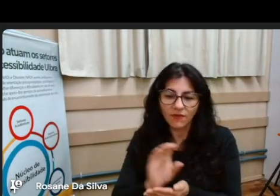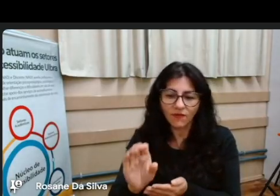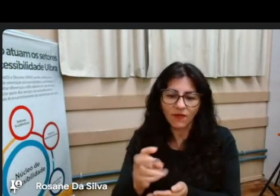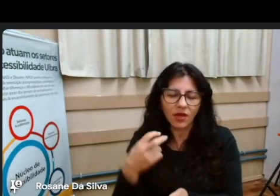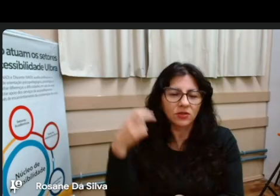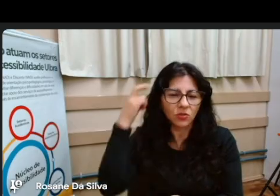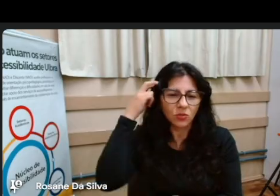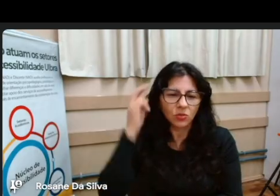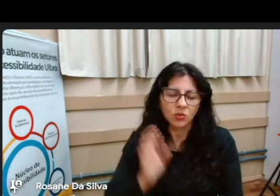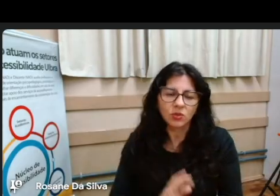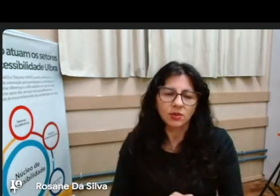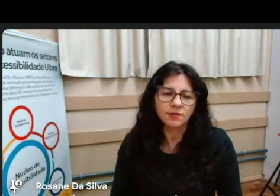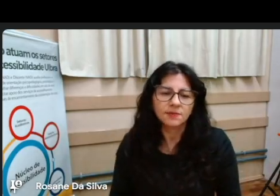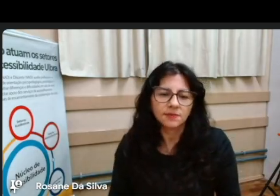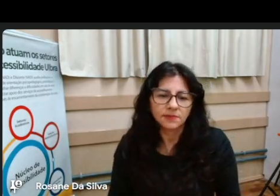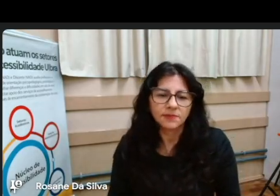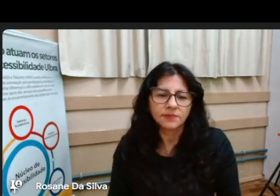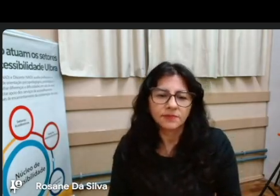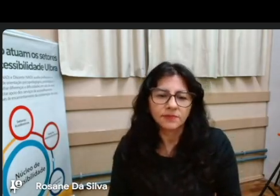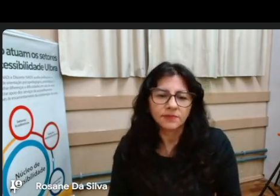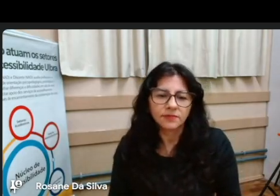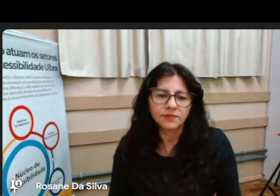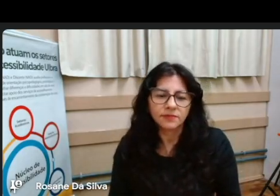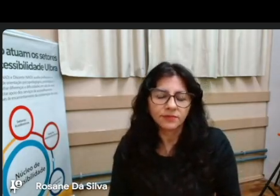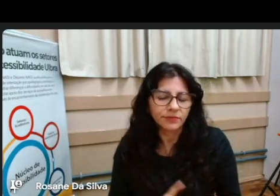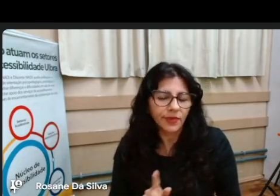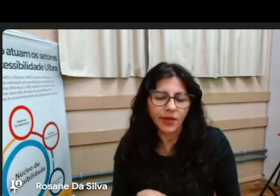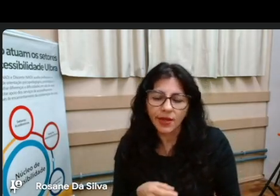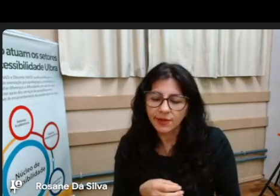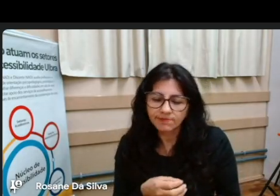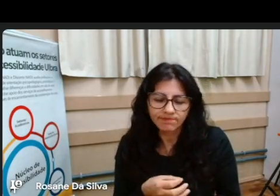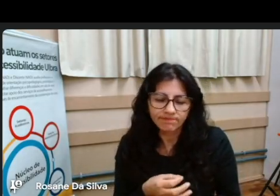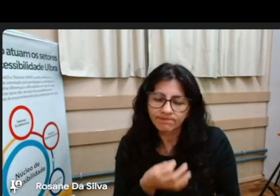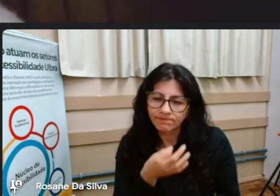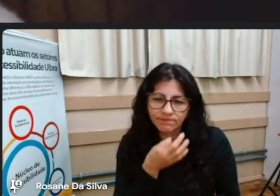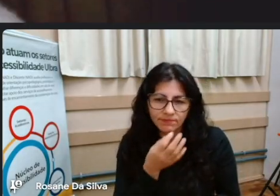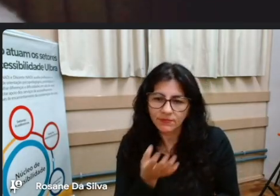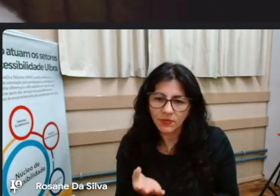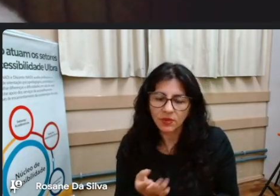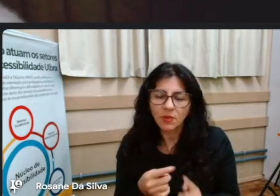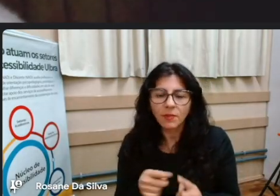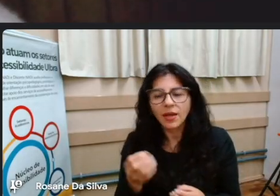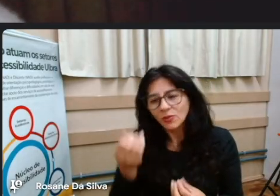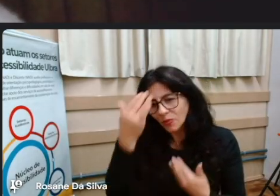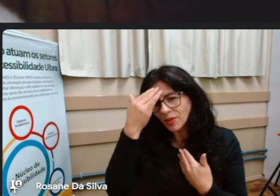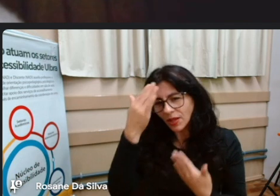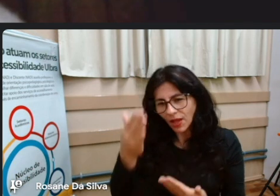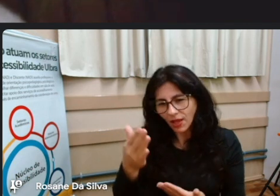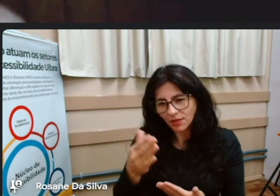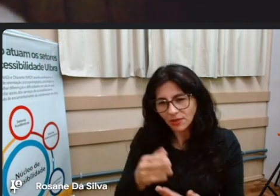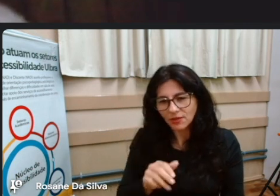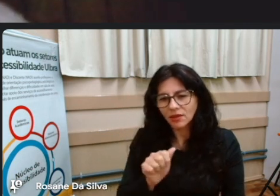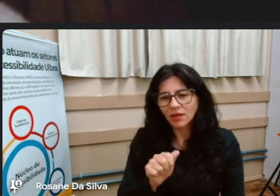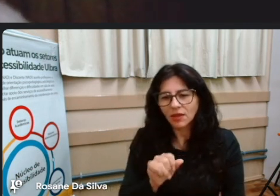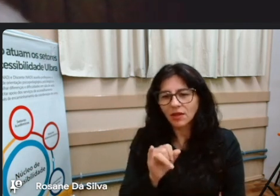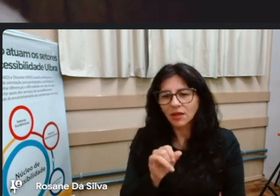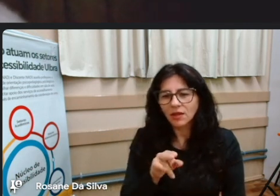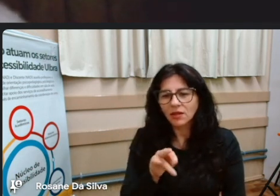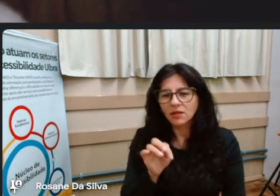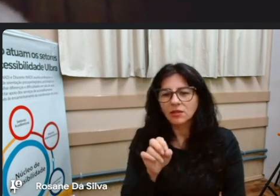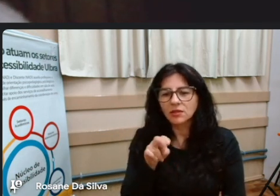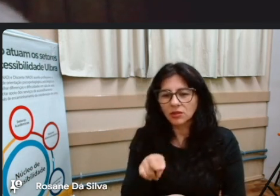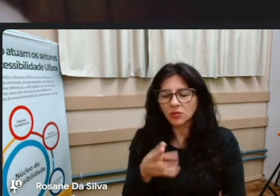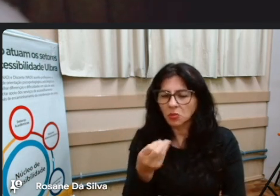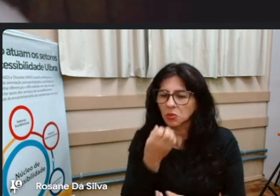investido em Porto Alegre em Cultura né sim uma uma tragédia isso mas obrigada viu